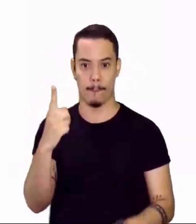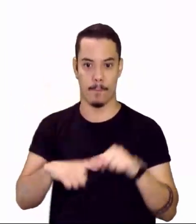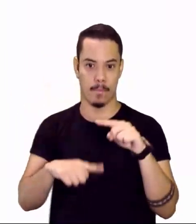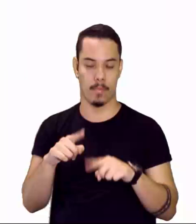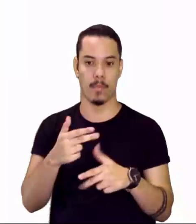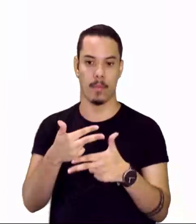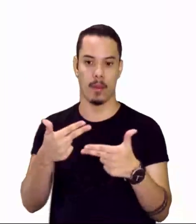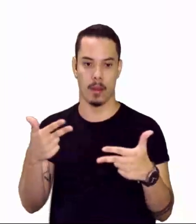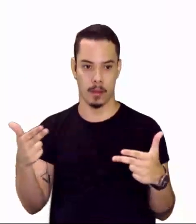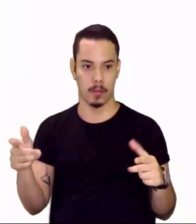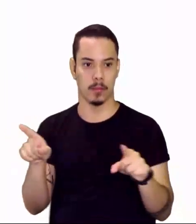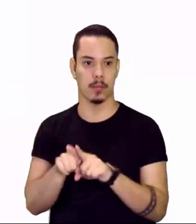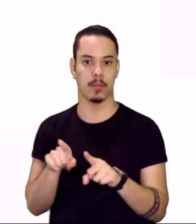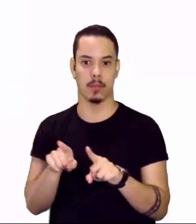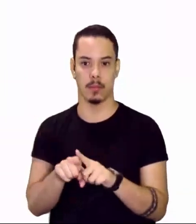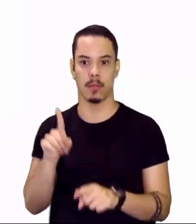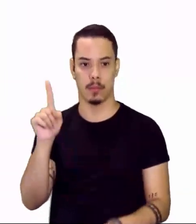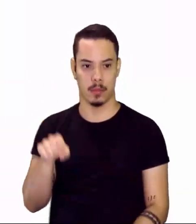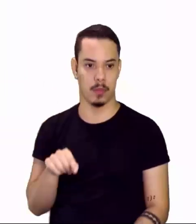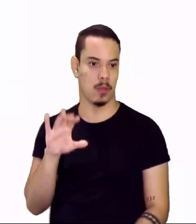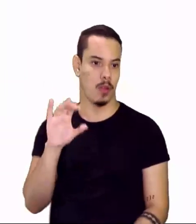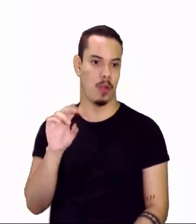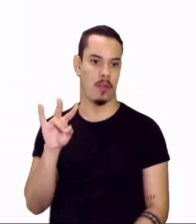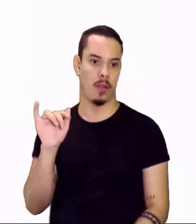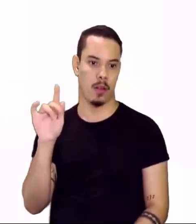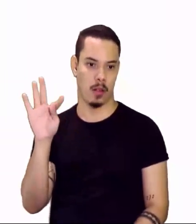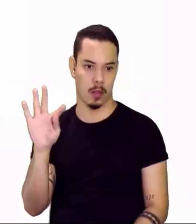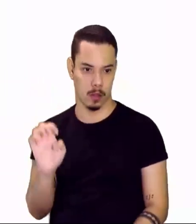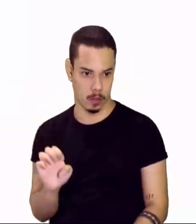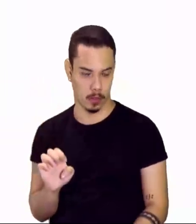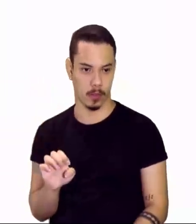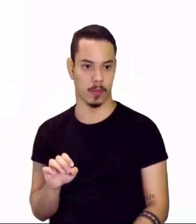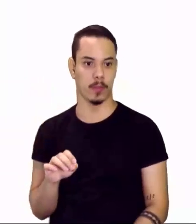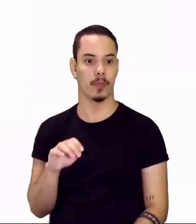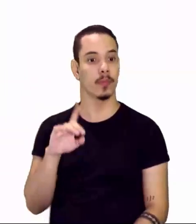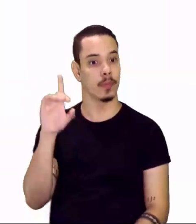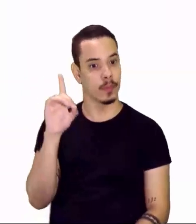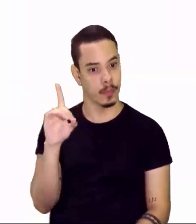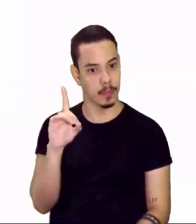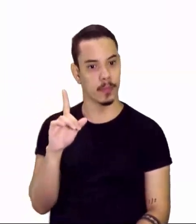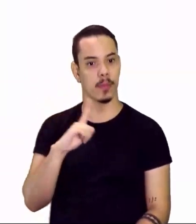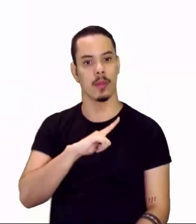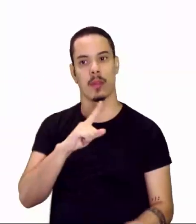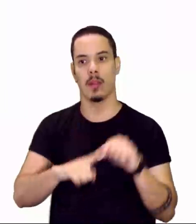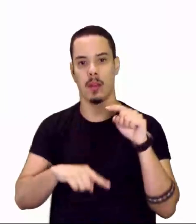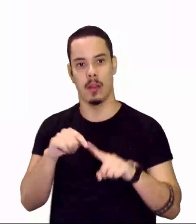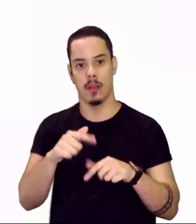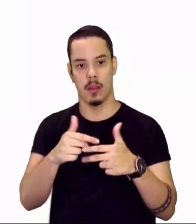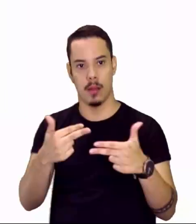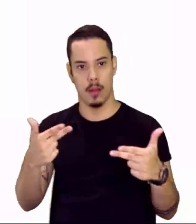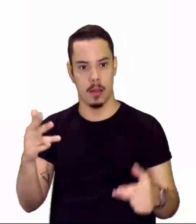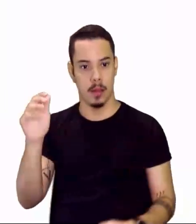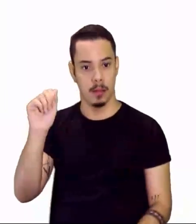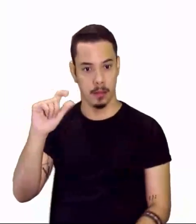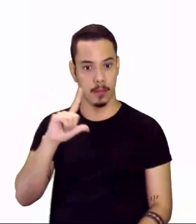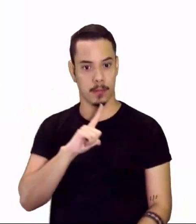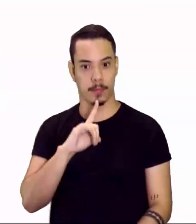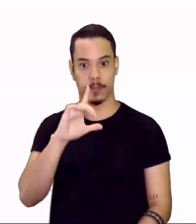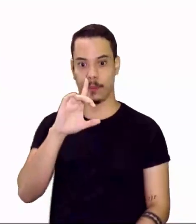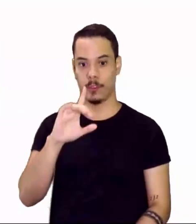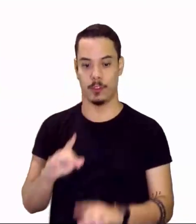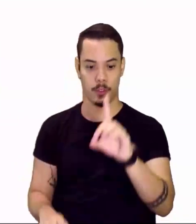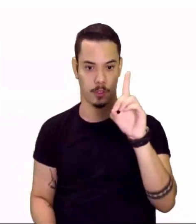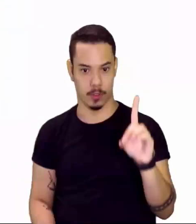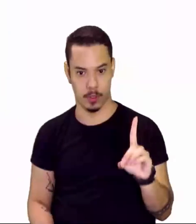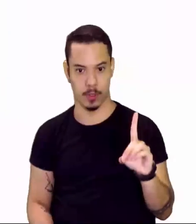elementos e ela deve ser covalente. Já na letra D, o elemento A está à direita